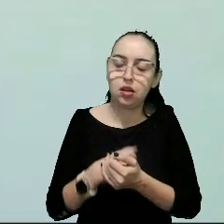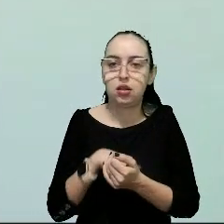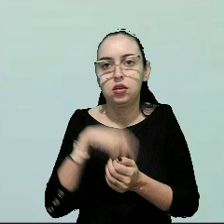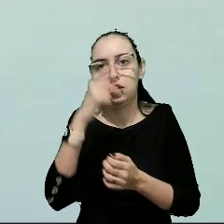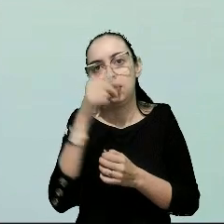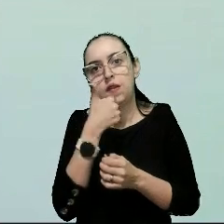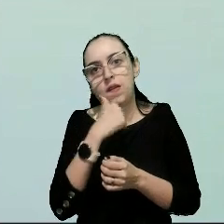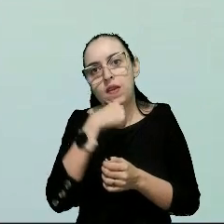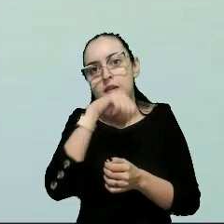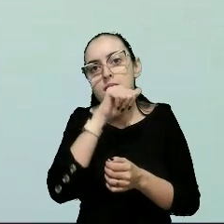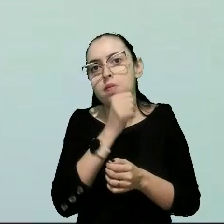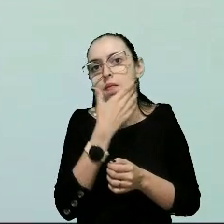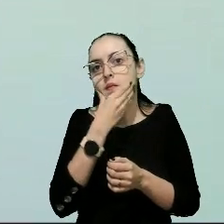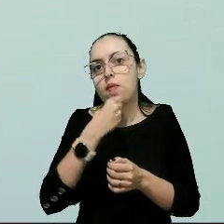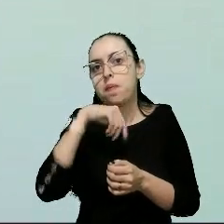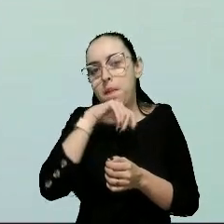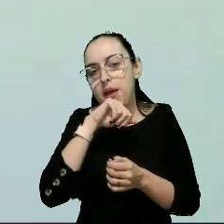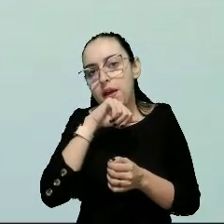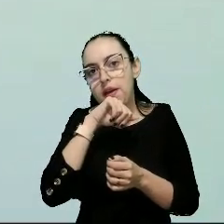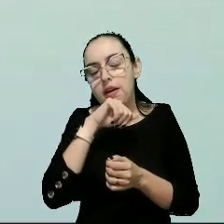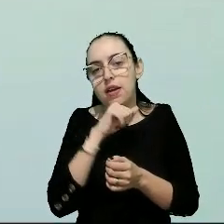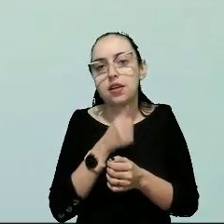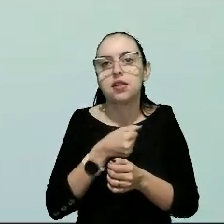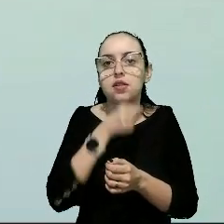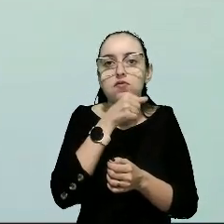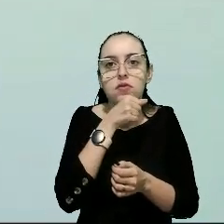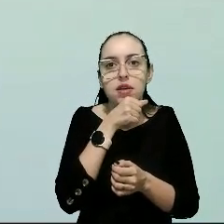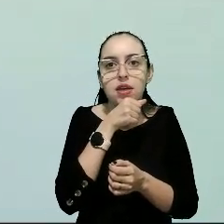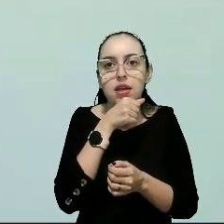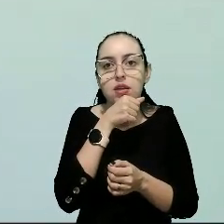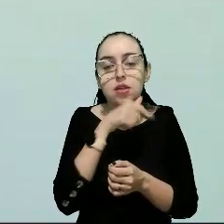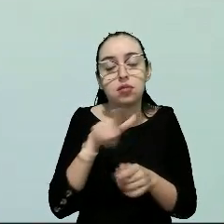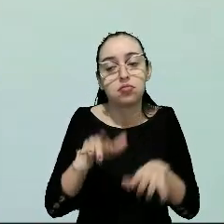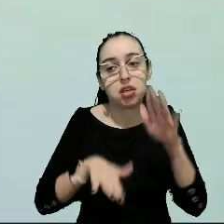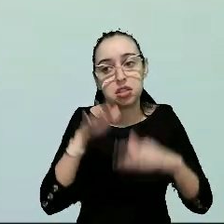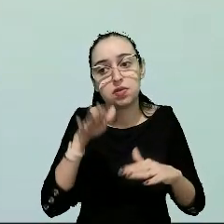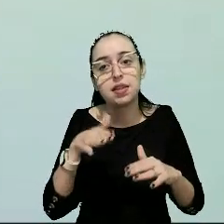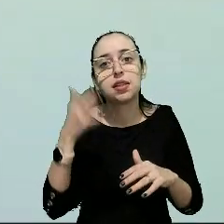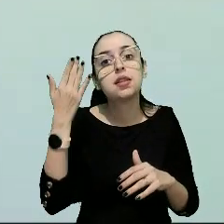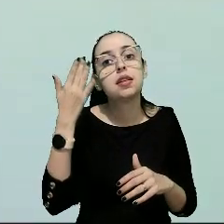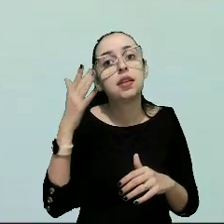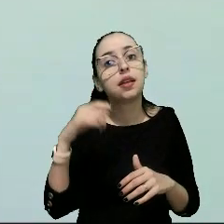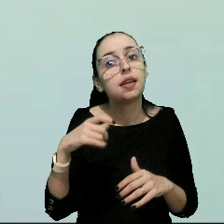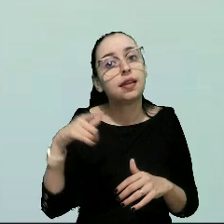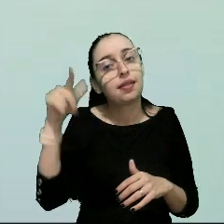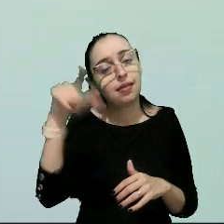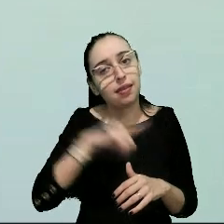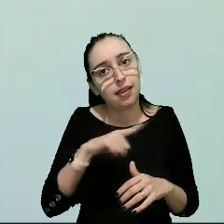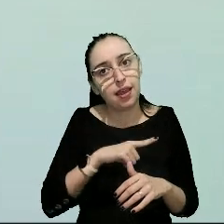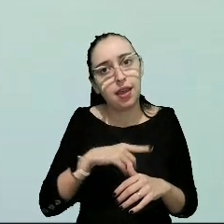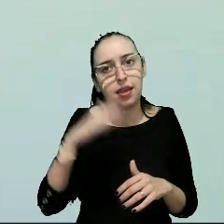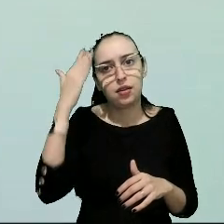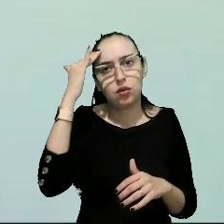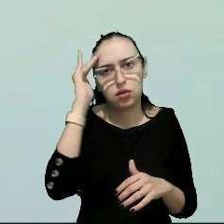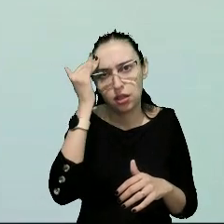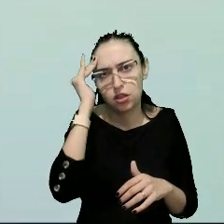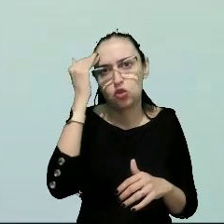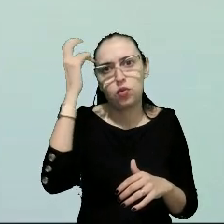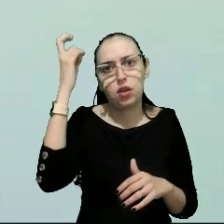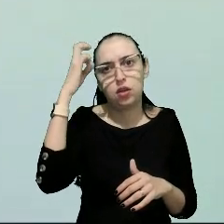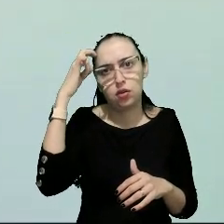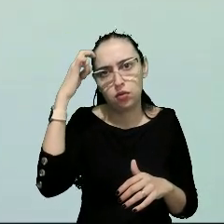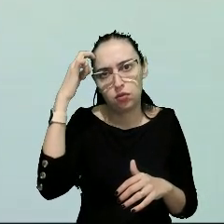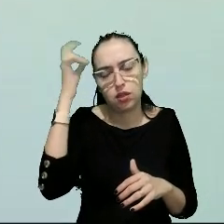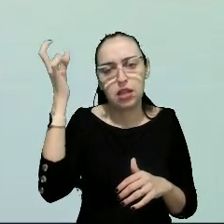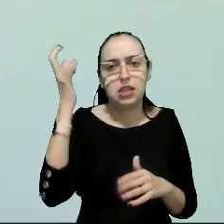pais idosos, que às vezes estão bem, estão lúcidos, e às vezes não, e precisam de